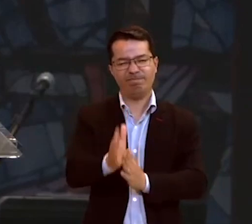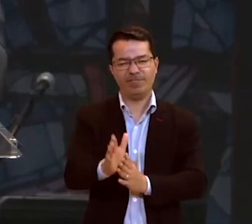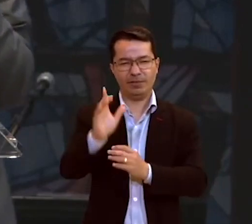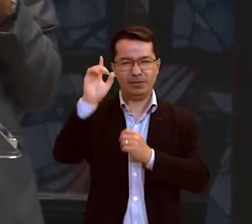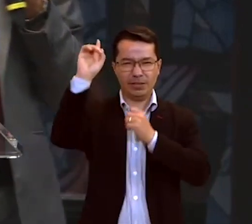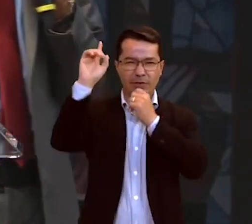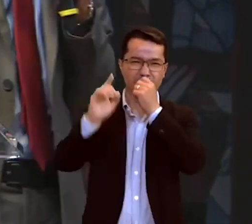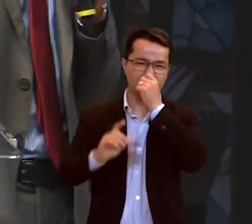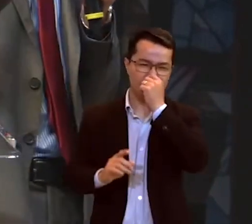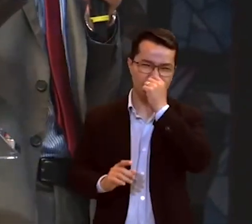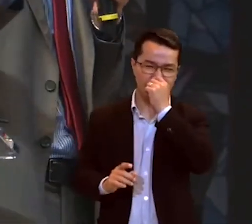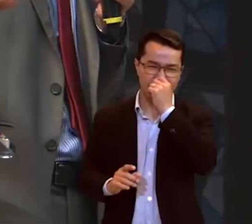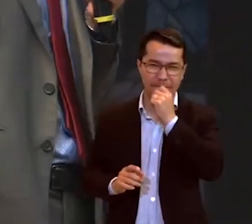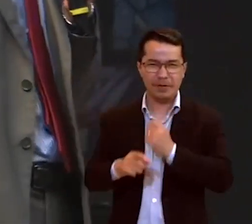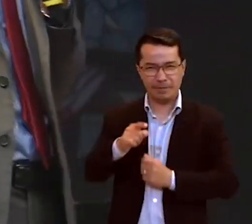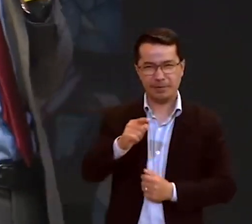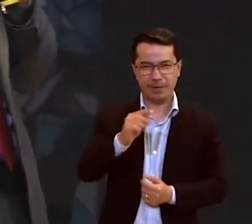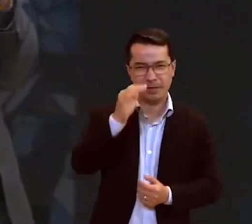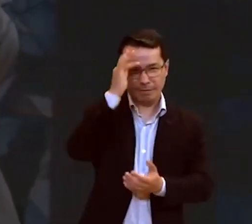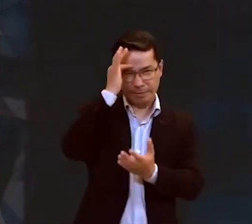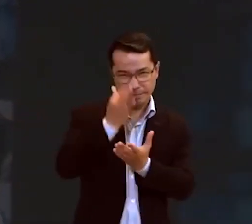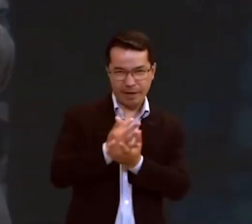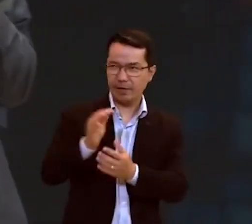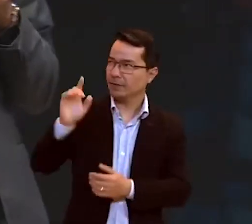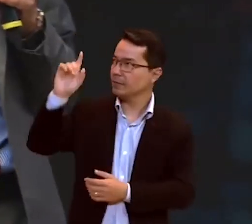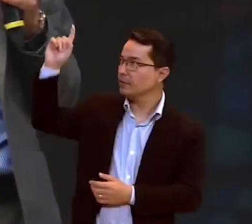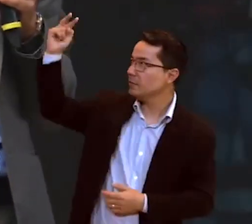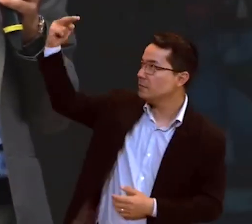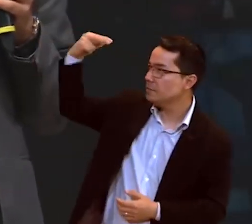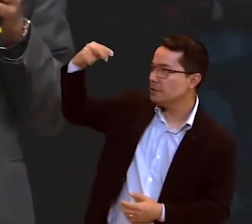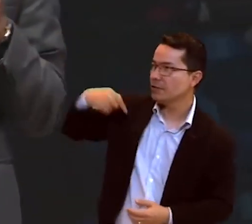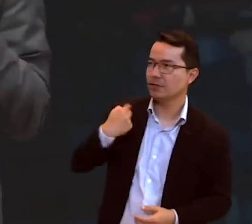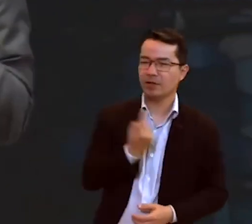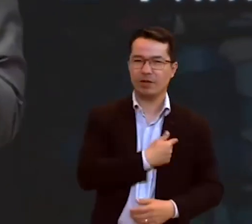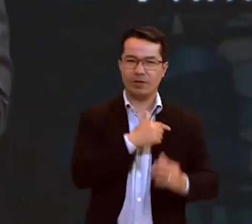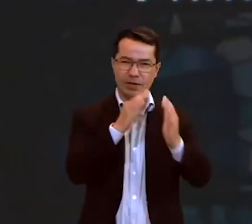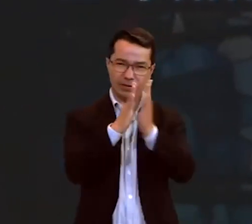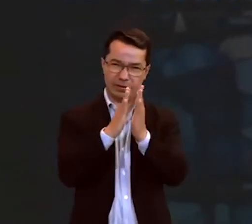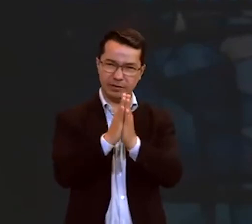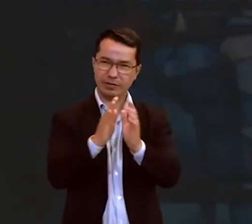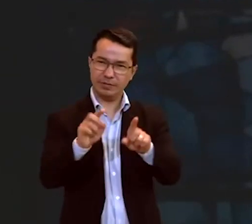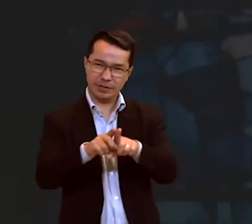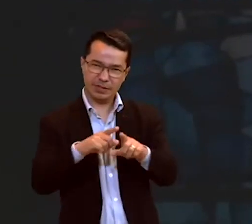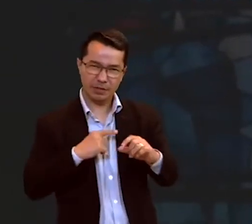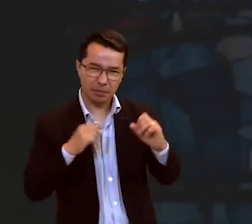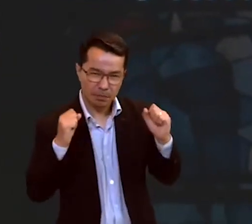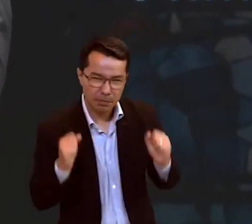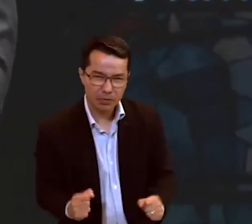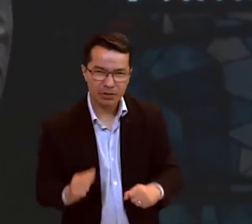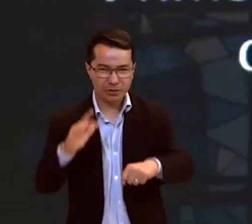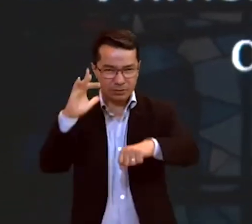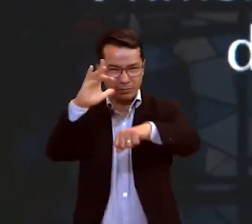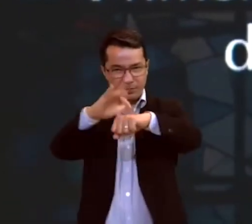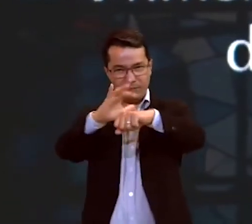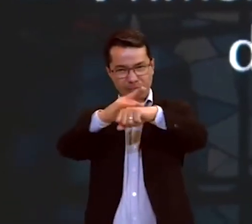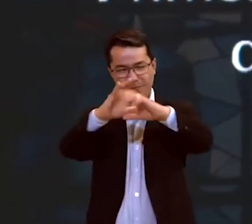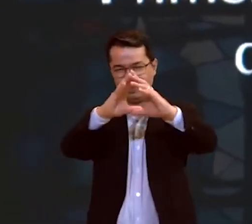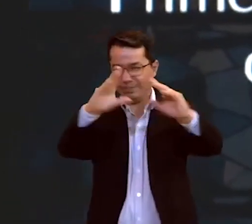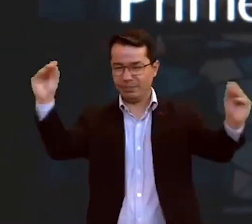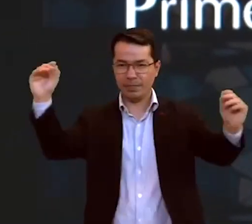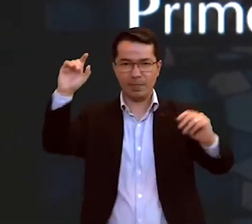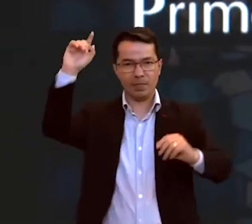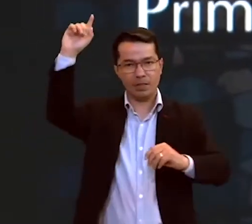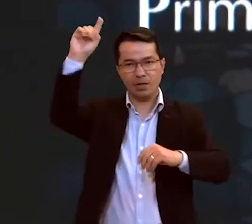Você tem fé que Deus ouve orações e Deus tem poder de curar? Amém? E Deus cura todo tipo